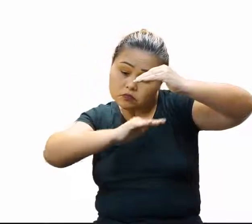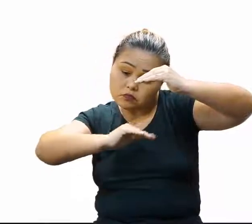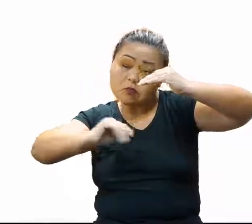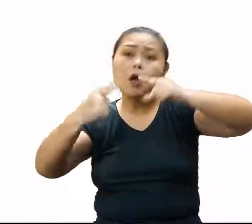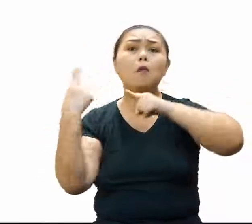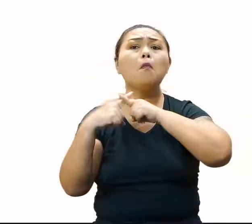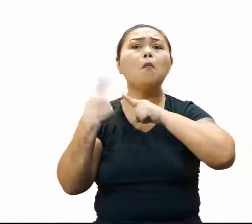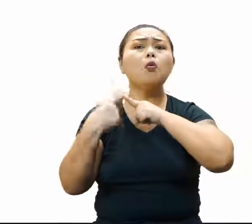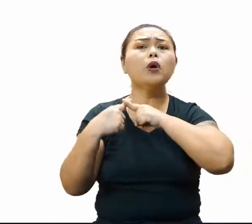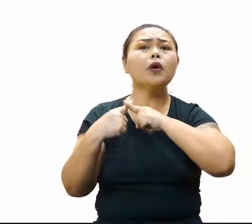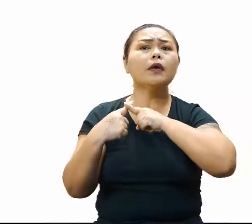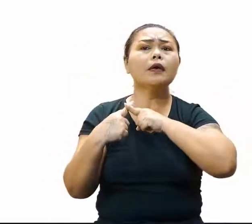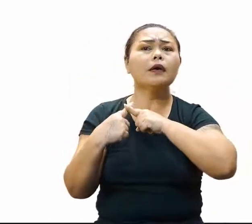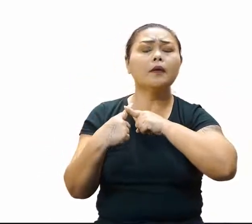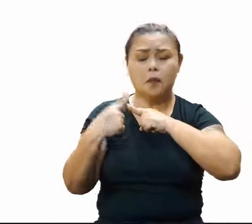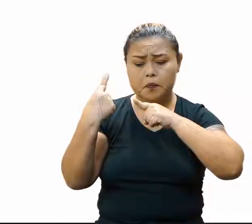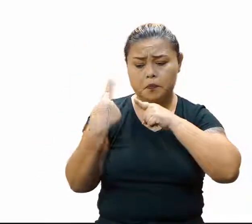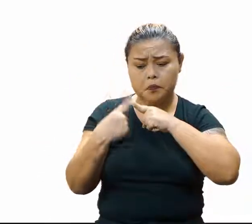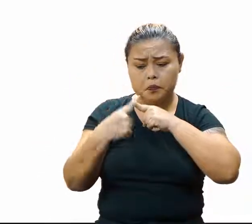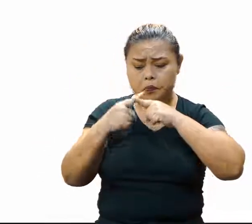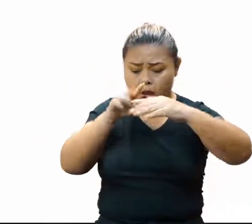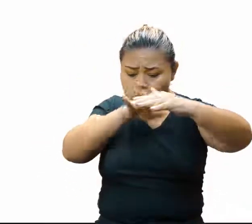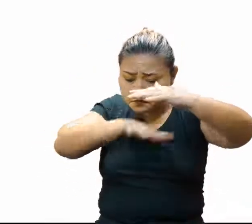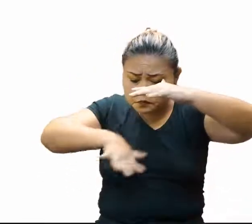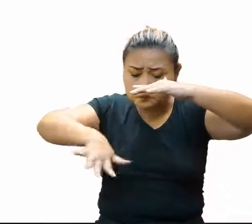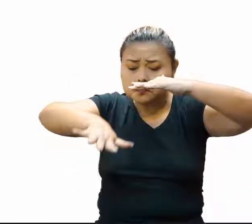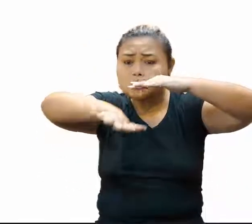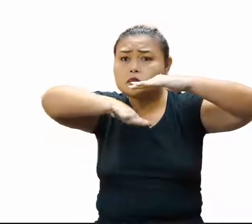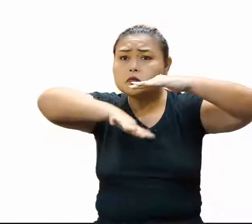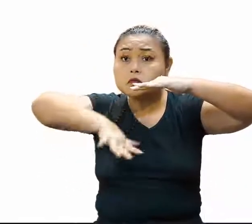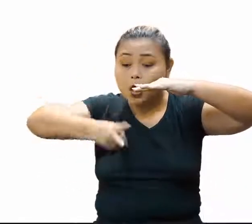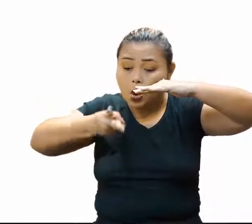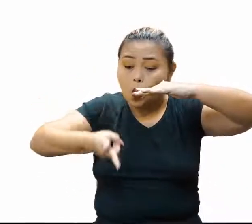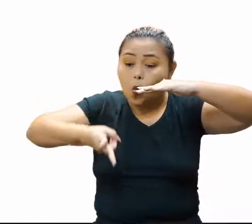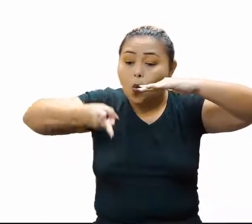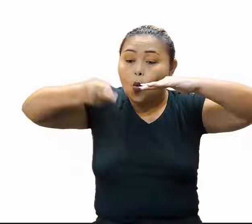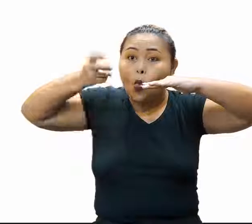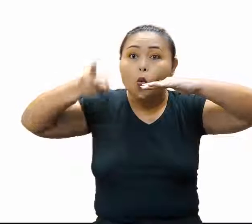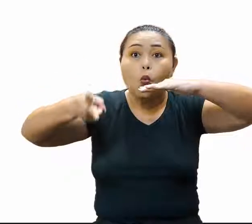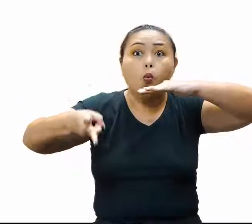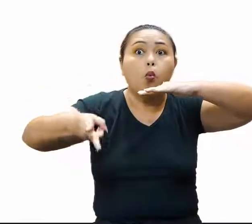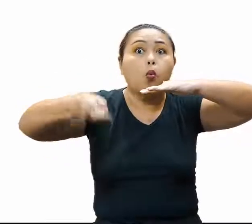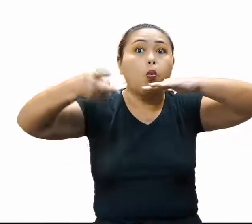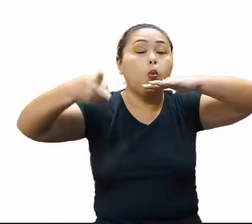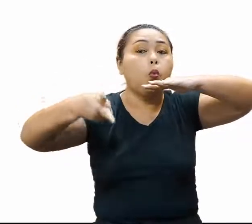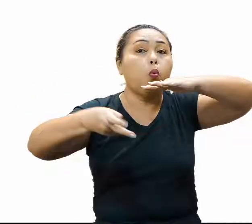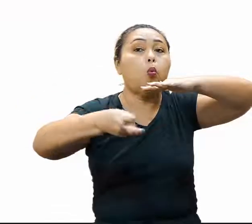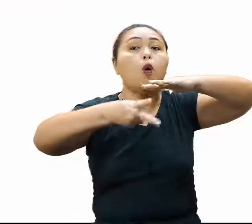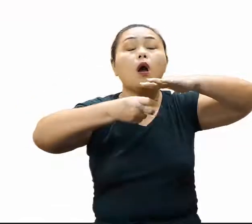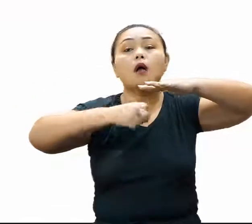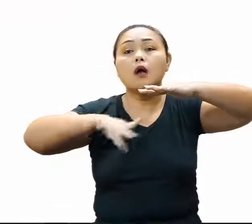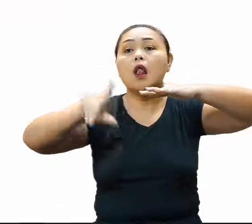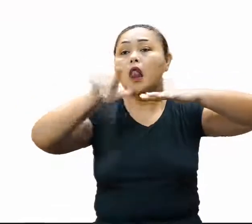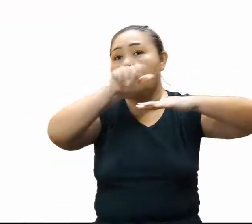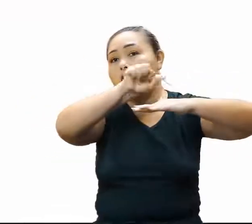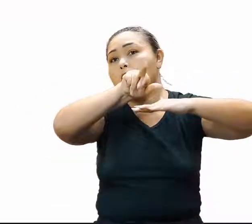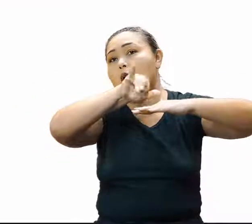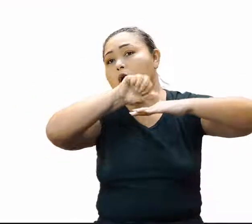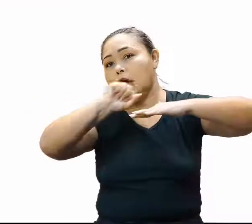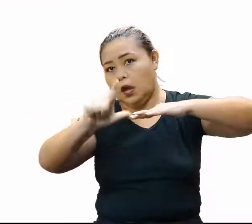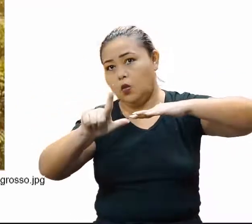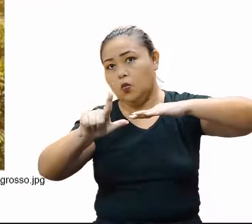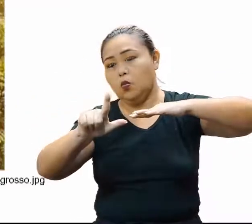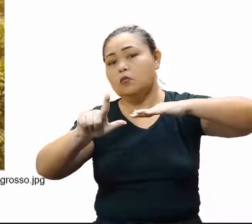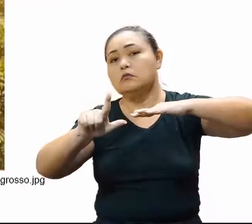isso, professor? Porque toda aquela área ela vai ser explorada. Ali era de fato um arraial.